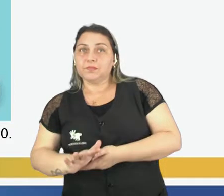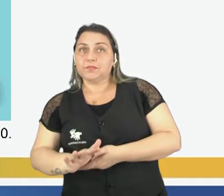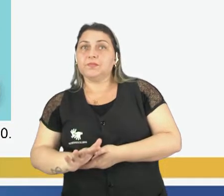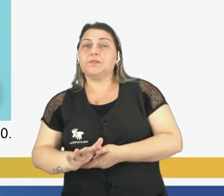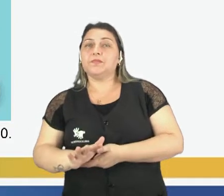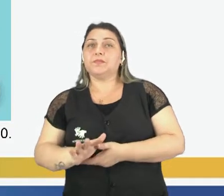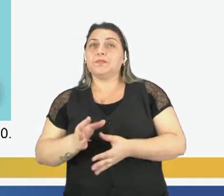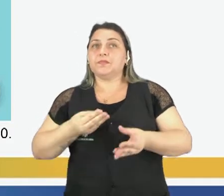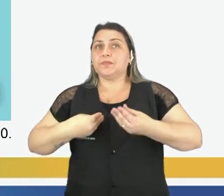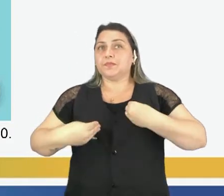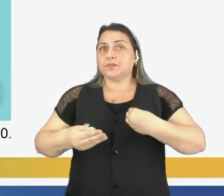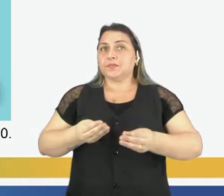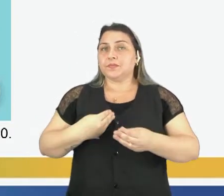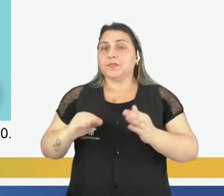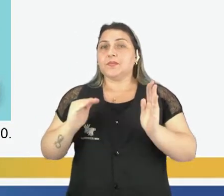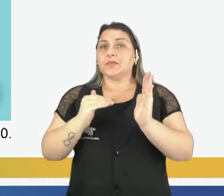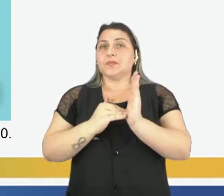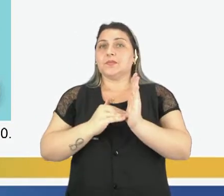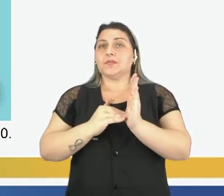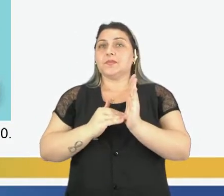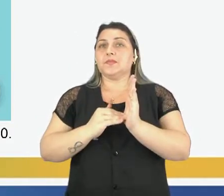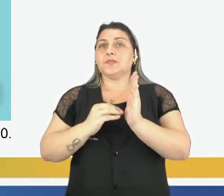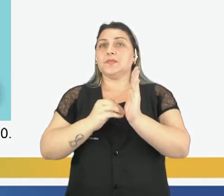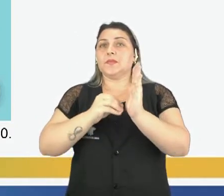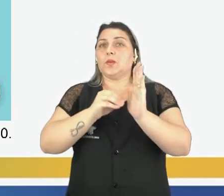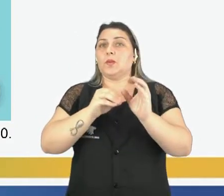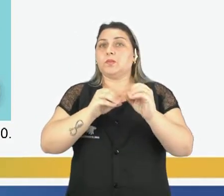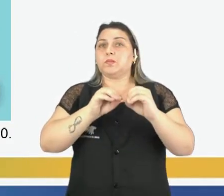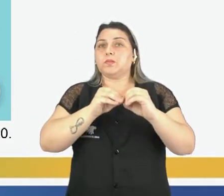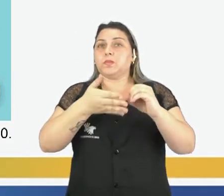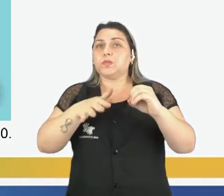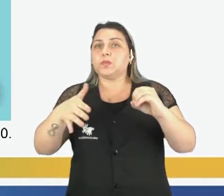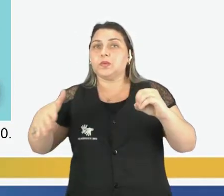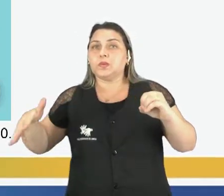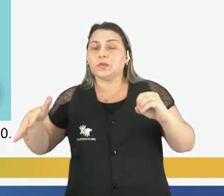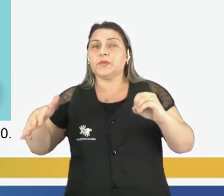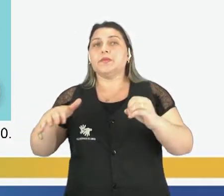sobre rota do plástico até o oceano.